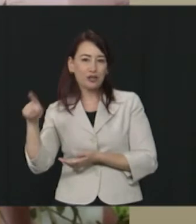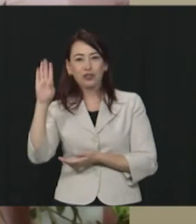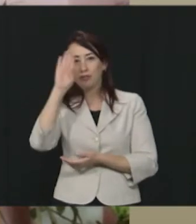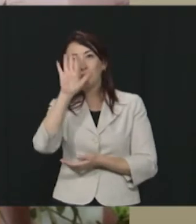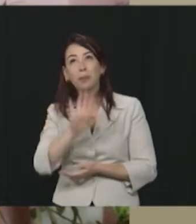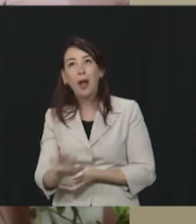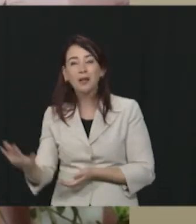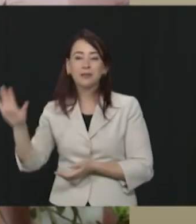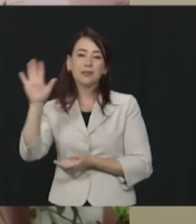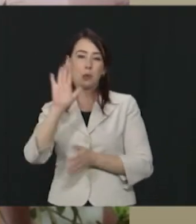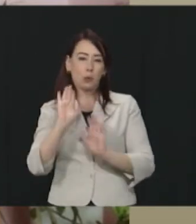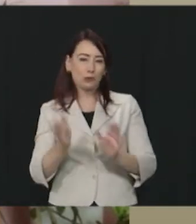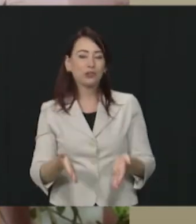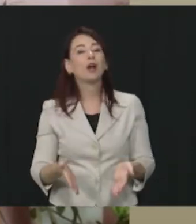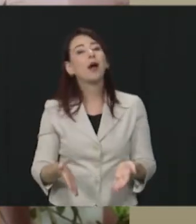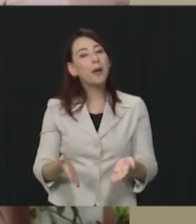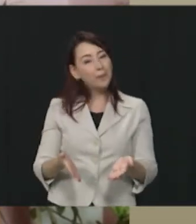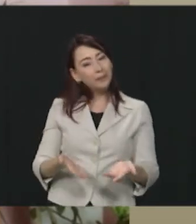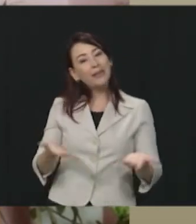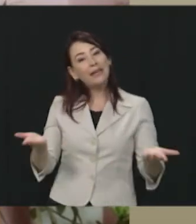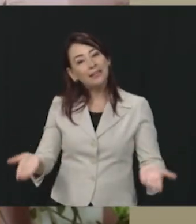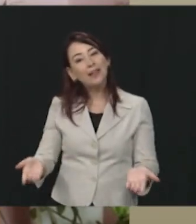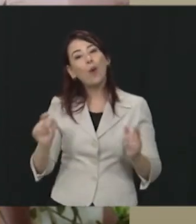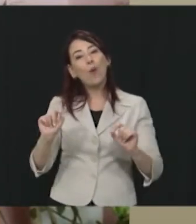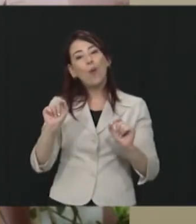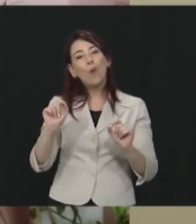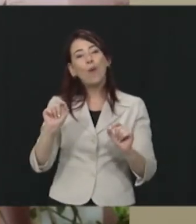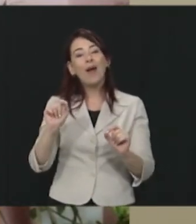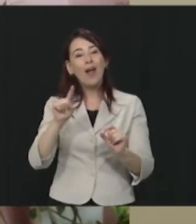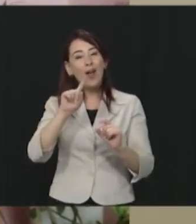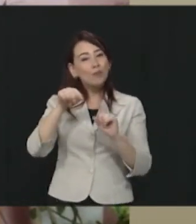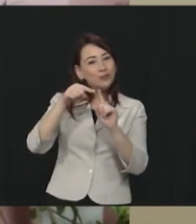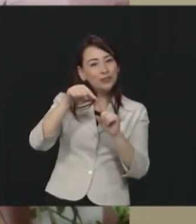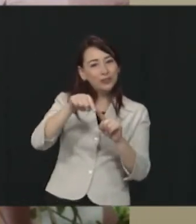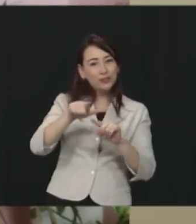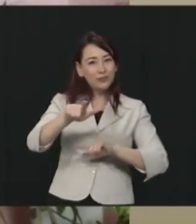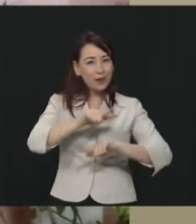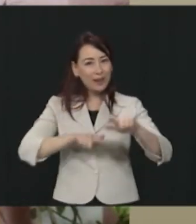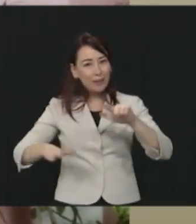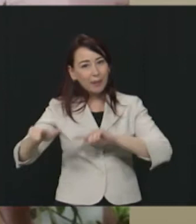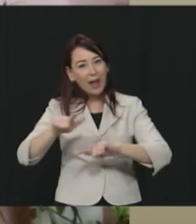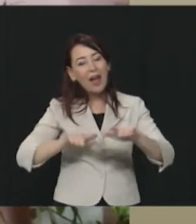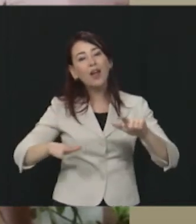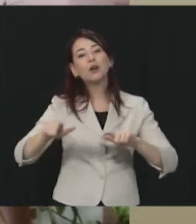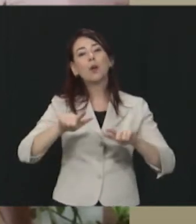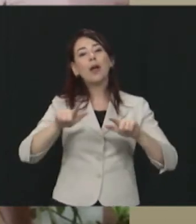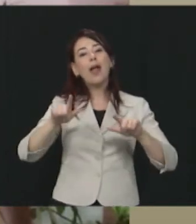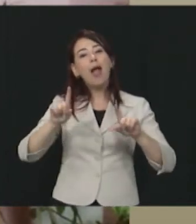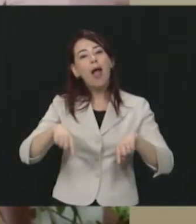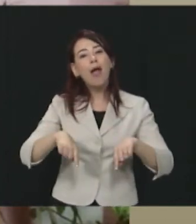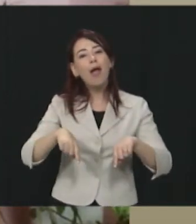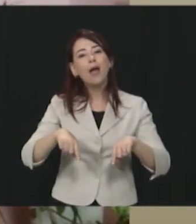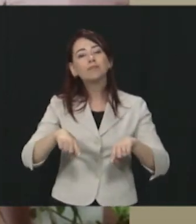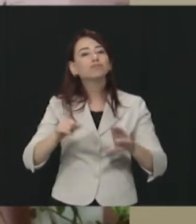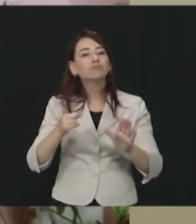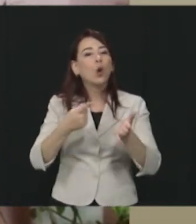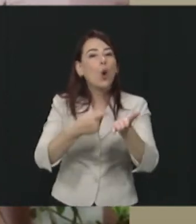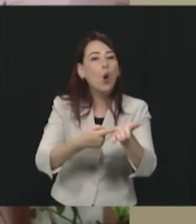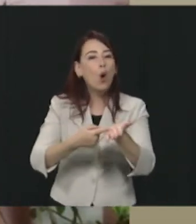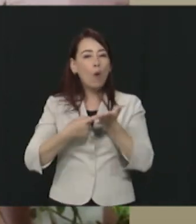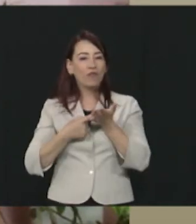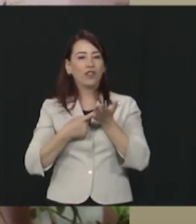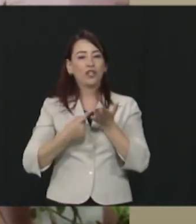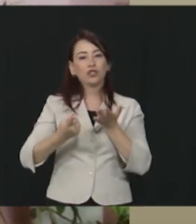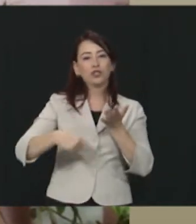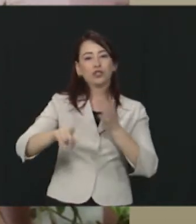nacional. Então, a gente fala que o Librário é um convite a praticar a